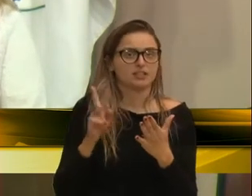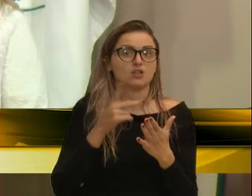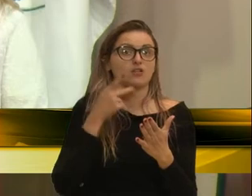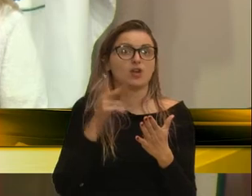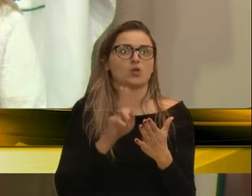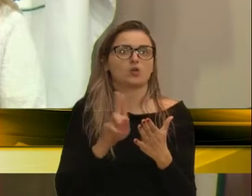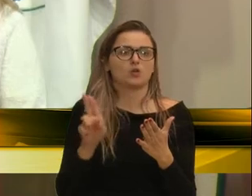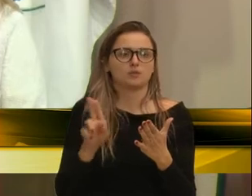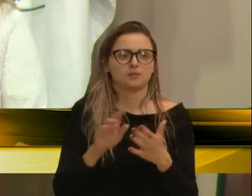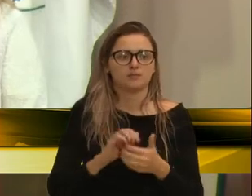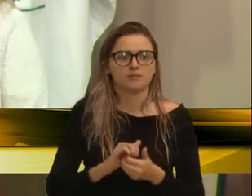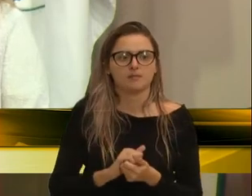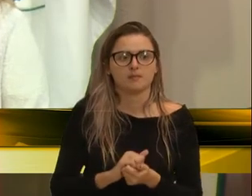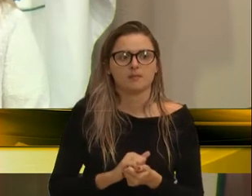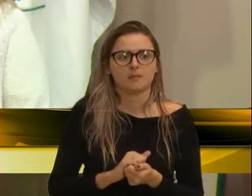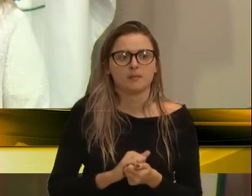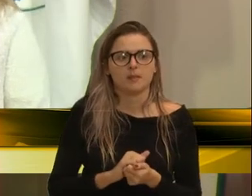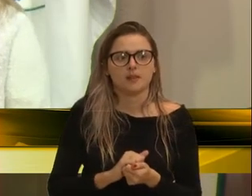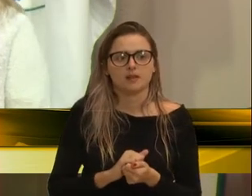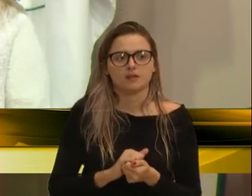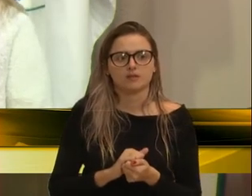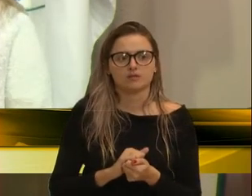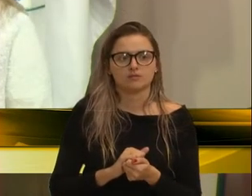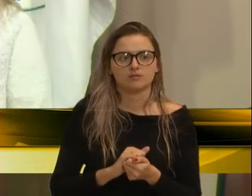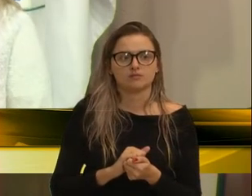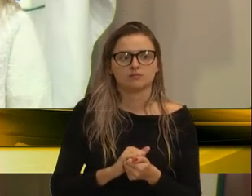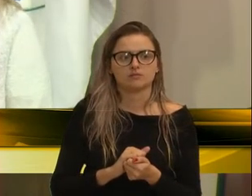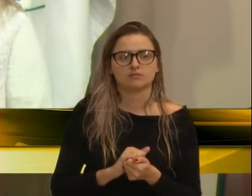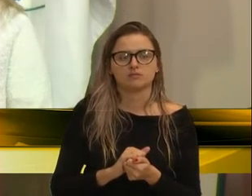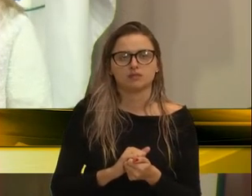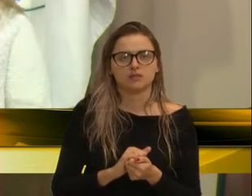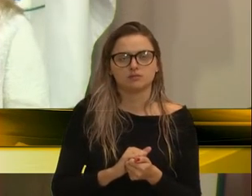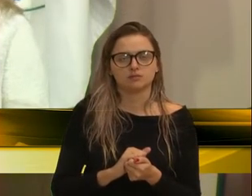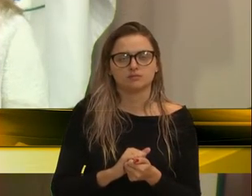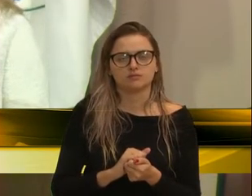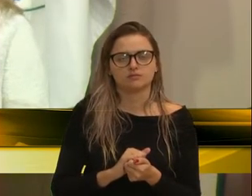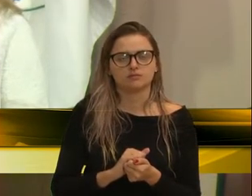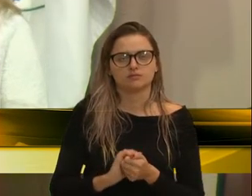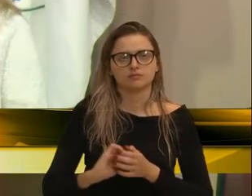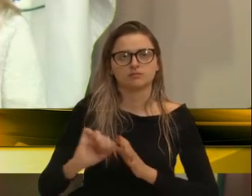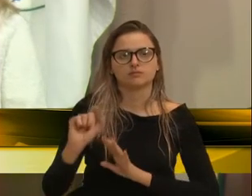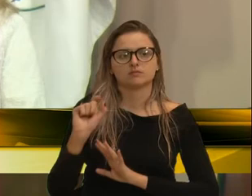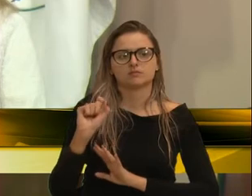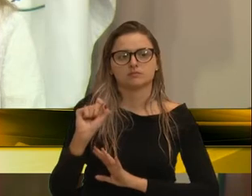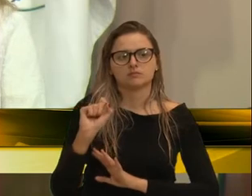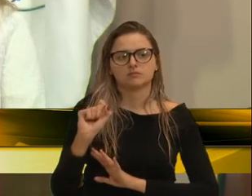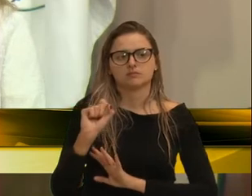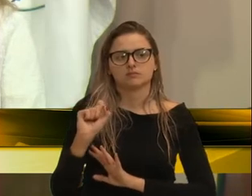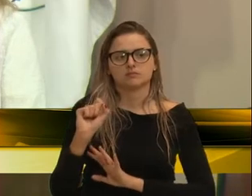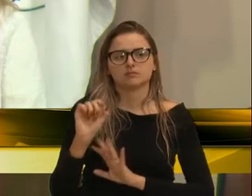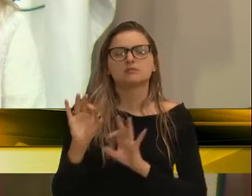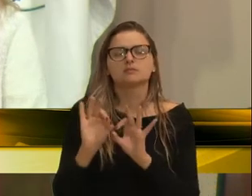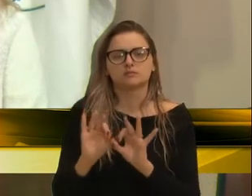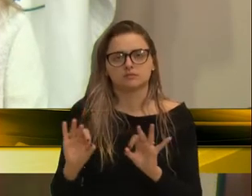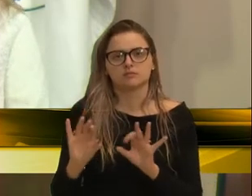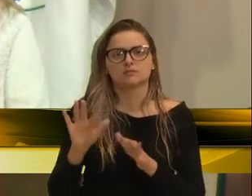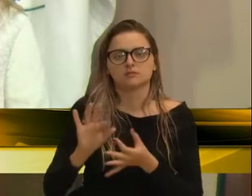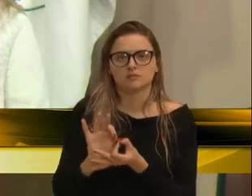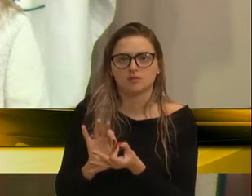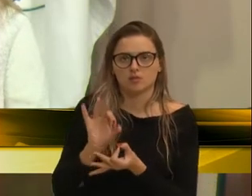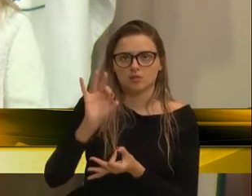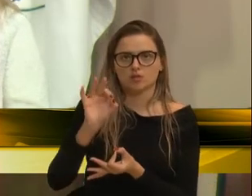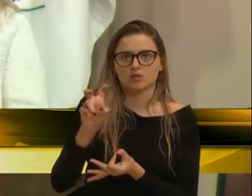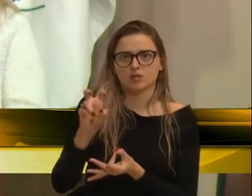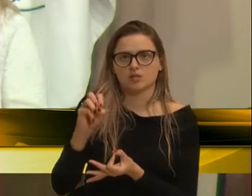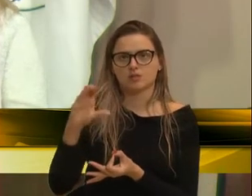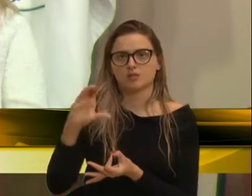Então, gente, com o foco, simplesmente, né, que aquela nossa proposição dos 50 centímetros é de termos